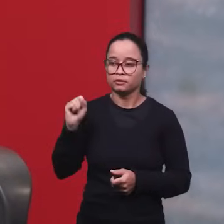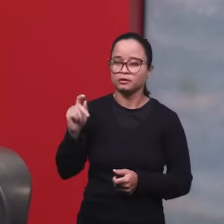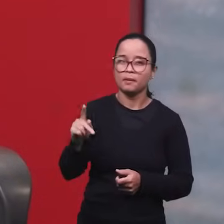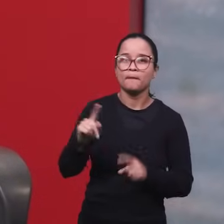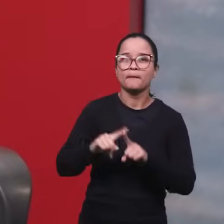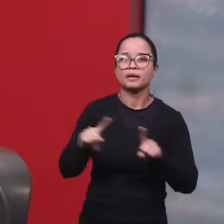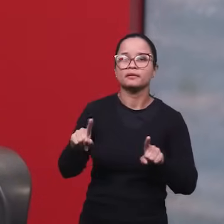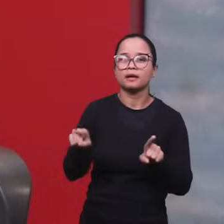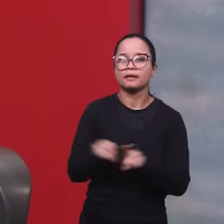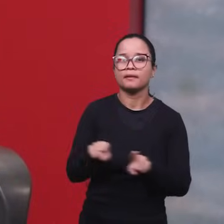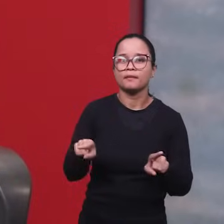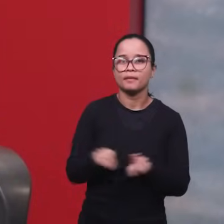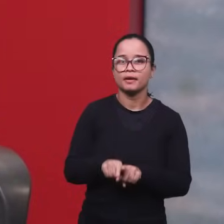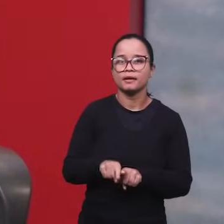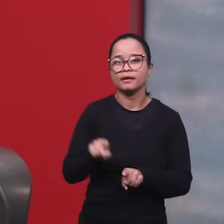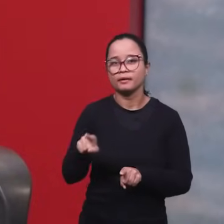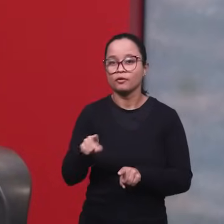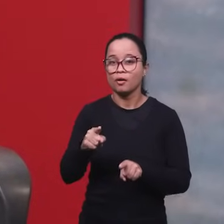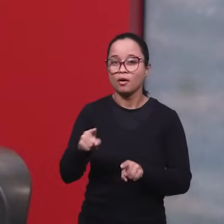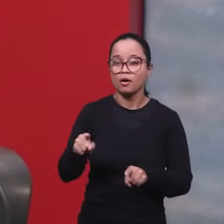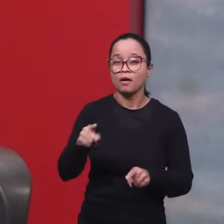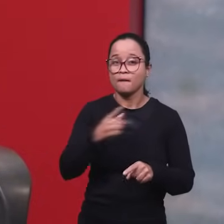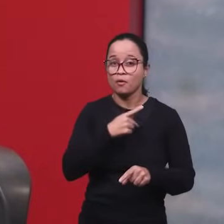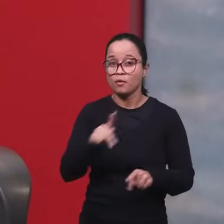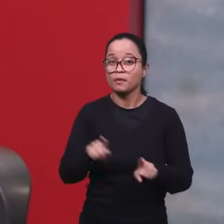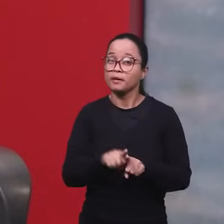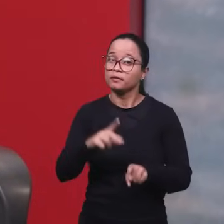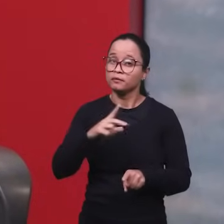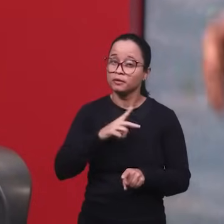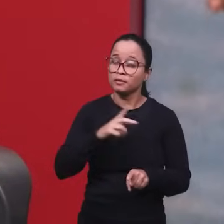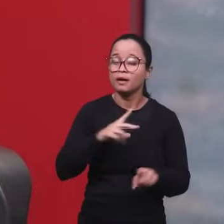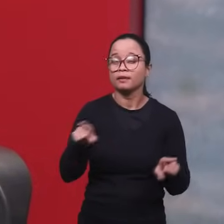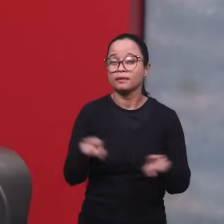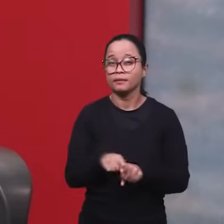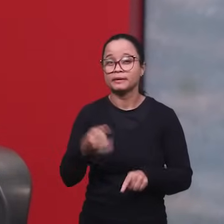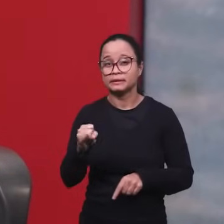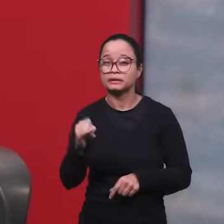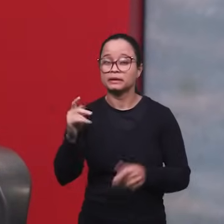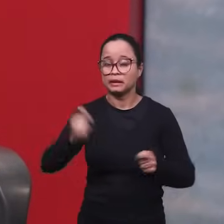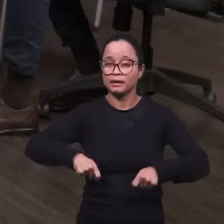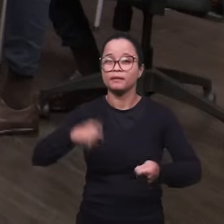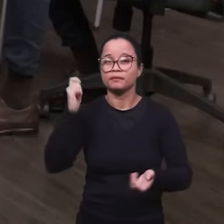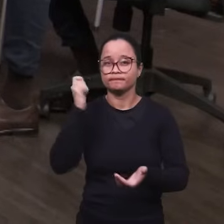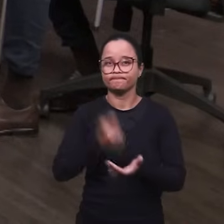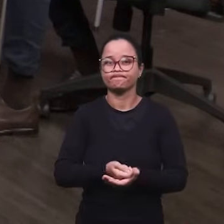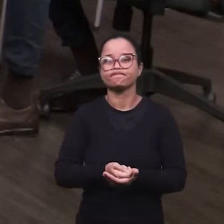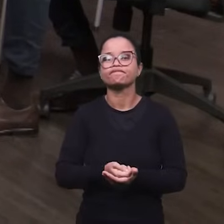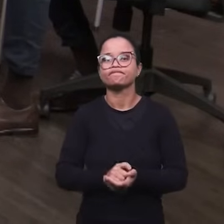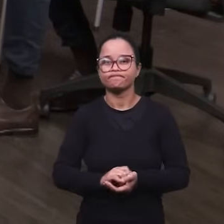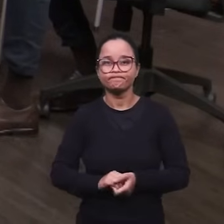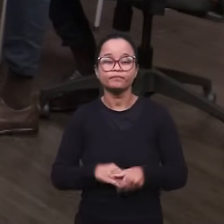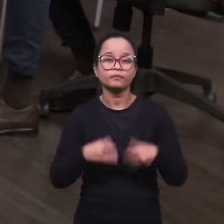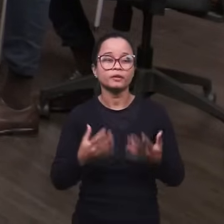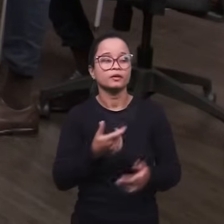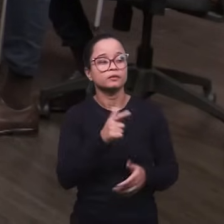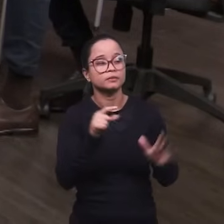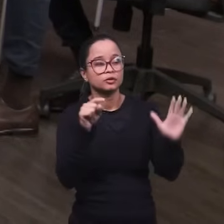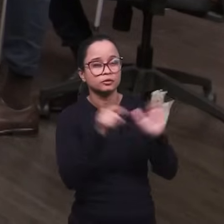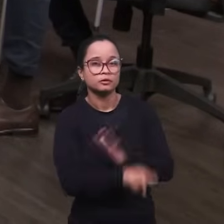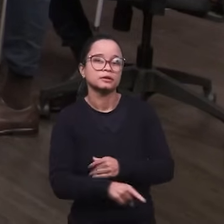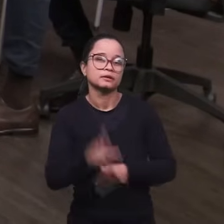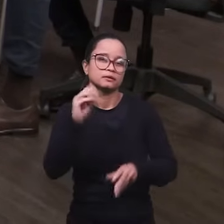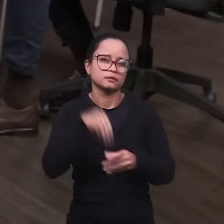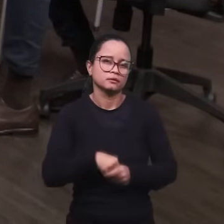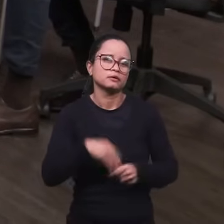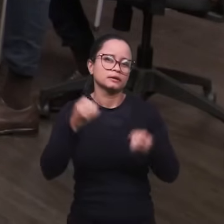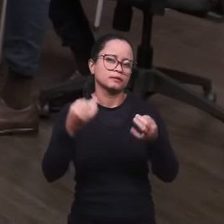social, mas para uma previdência privada, se tiverem condições. Enfim, então é importante o planejamento. Carla, uma pergunta que, dentro daquilo que a